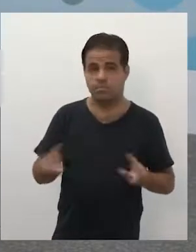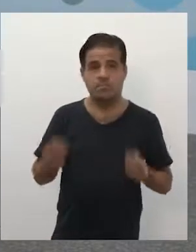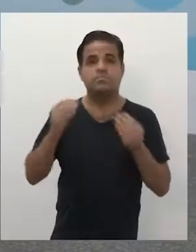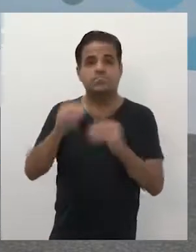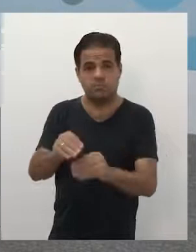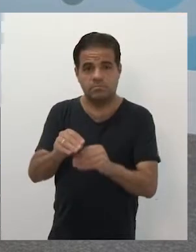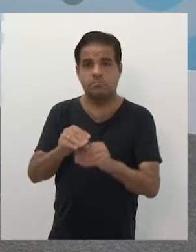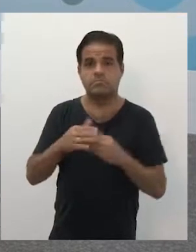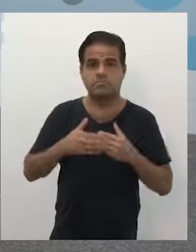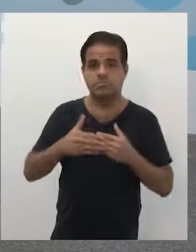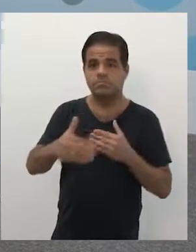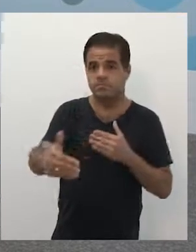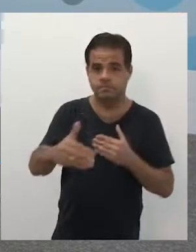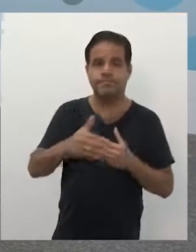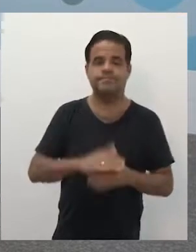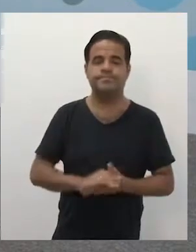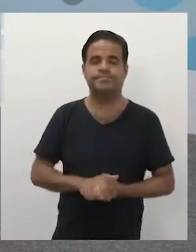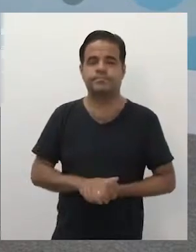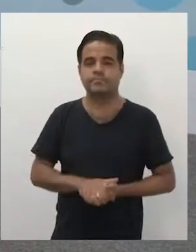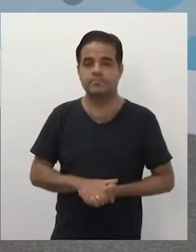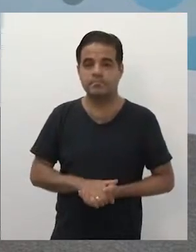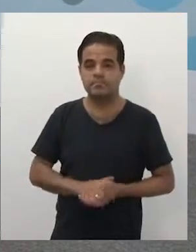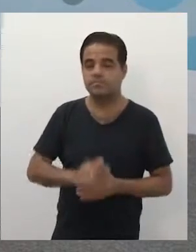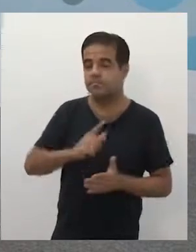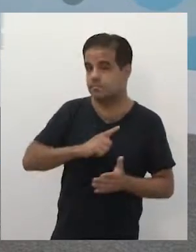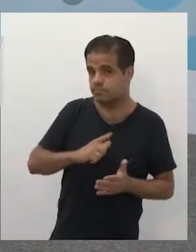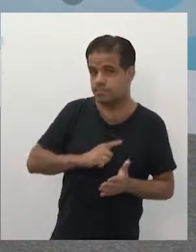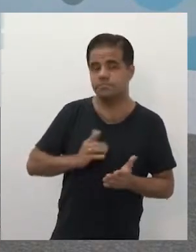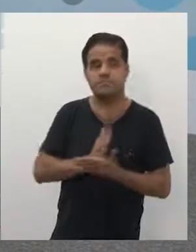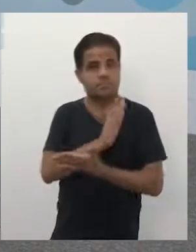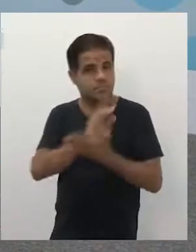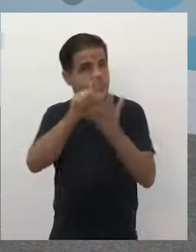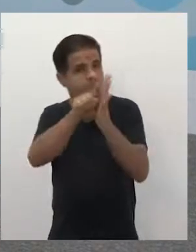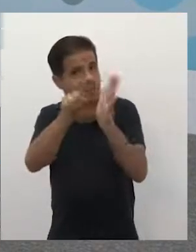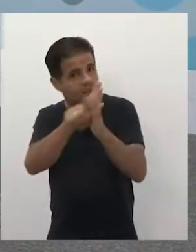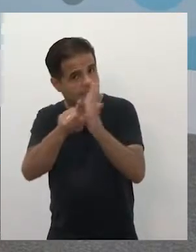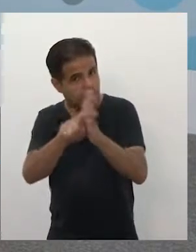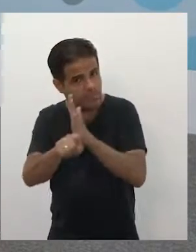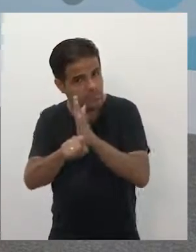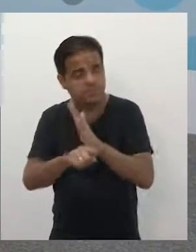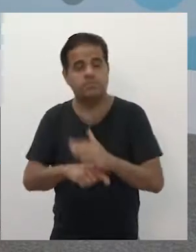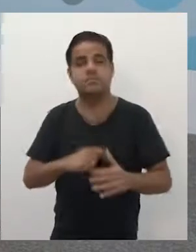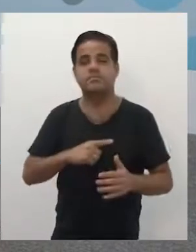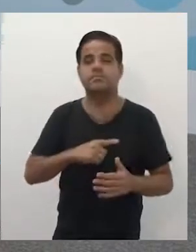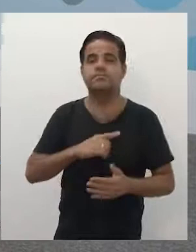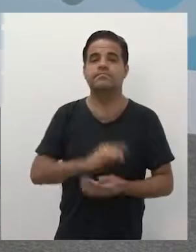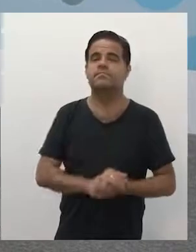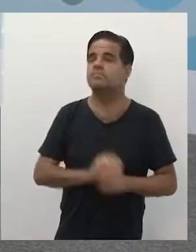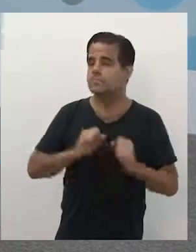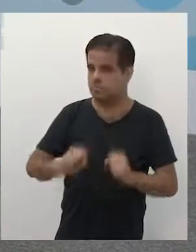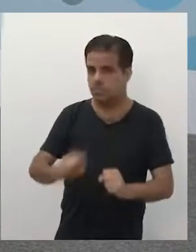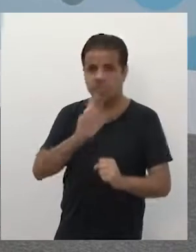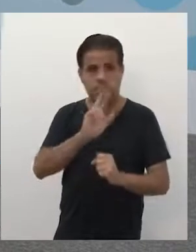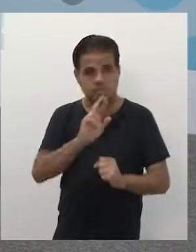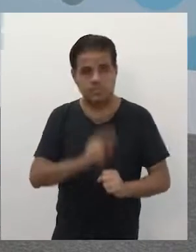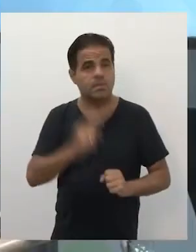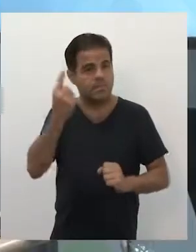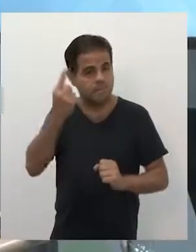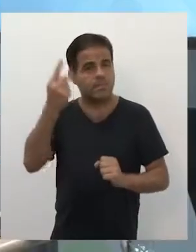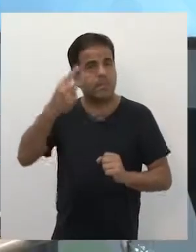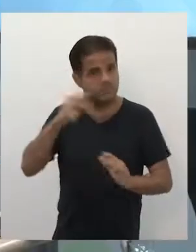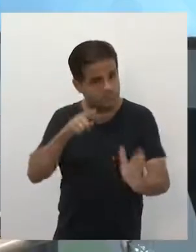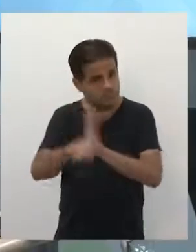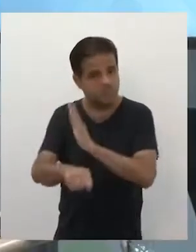tá? Agora, bora lá, né? Bora lá. Então, temos aí algumas perguntinhas, tá? Vocês podem responder a primeira e a